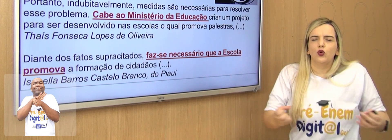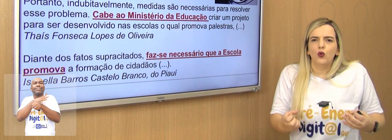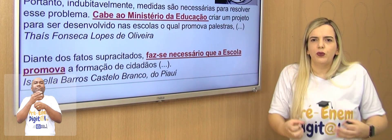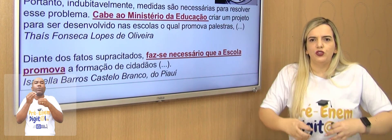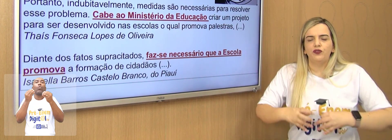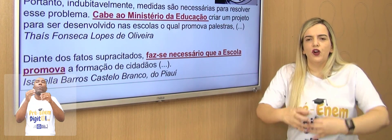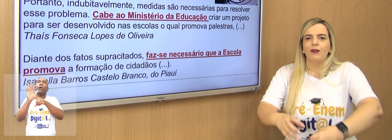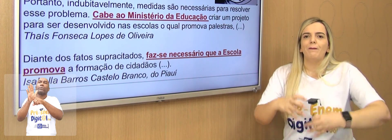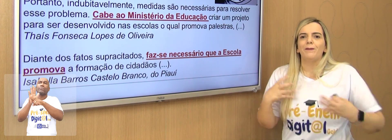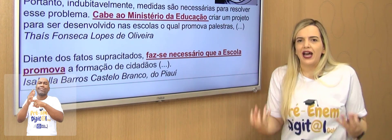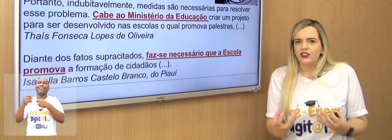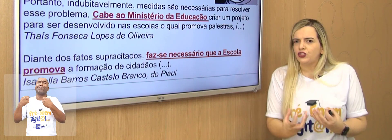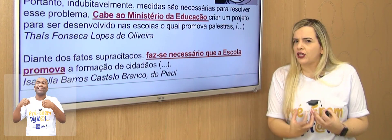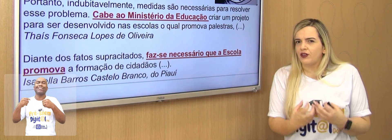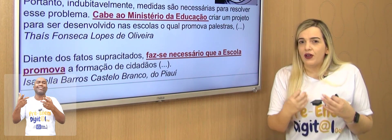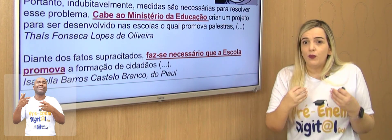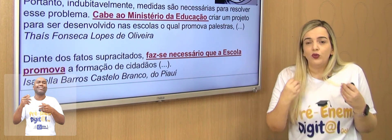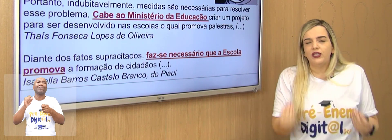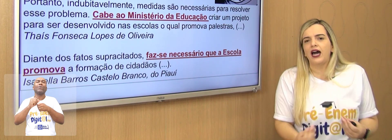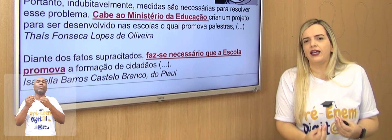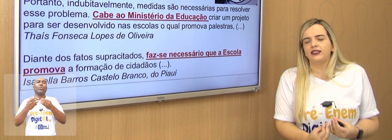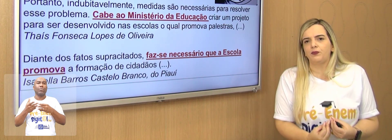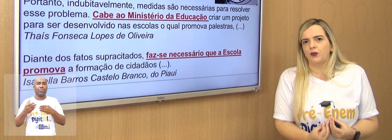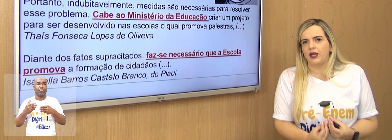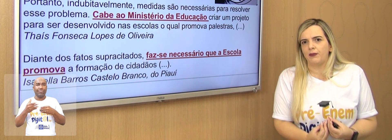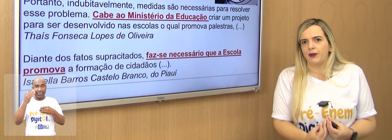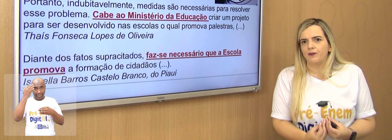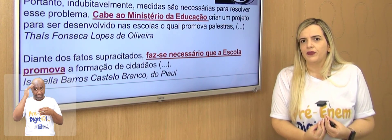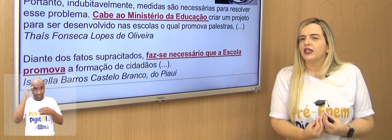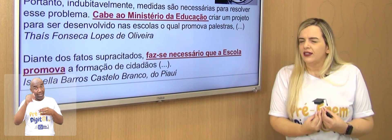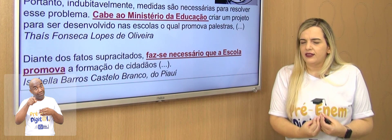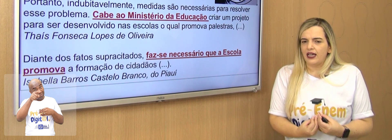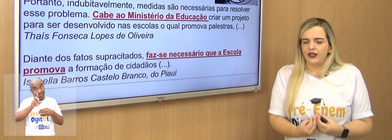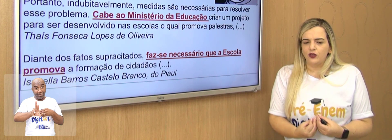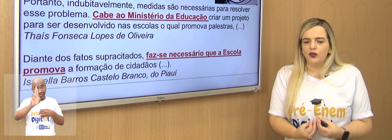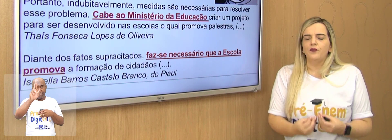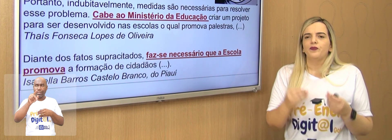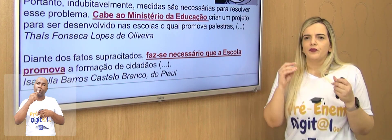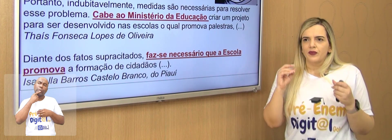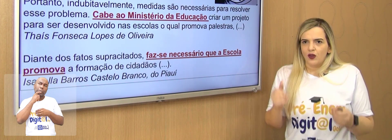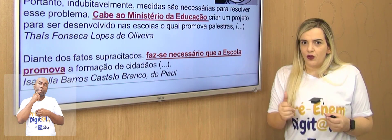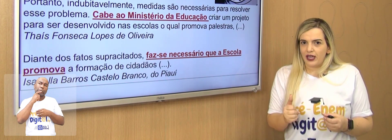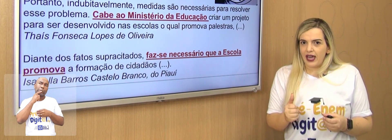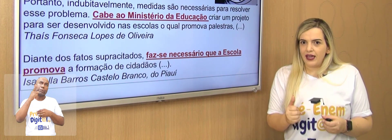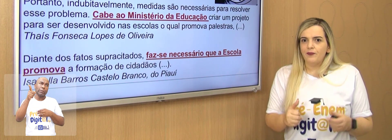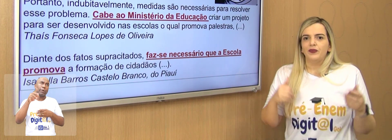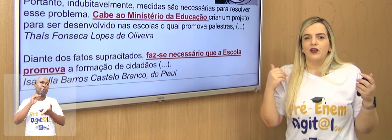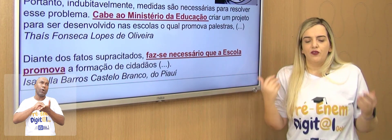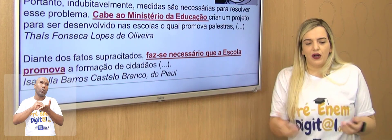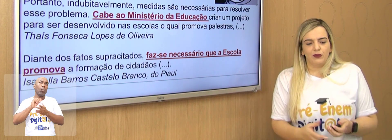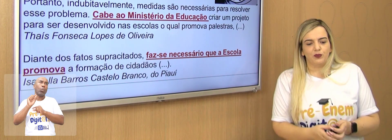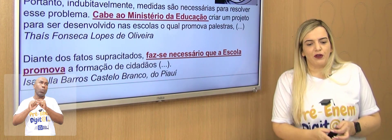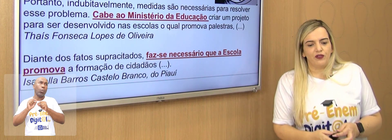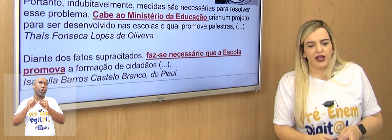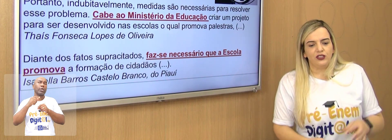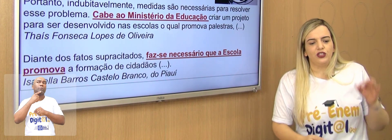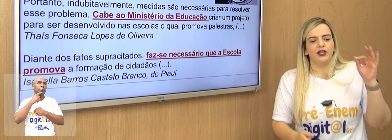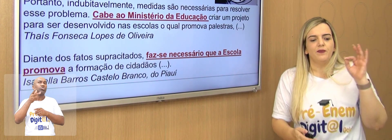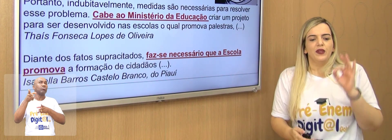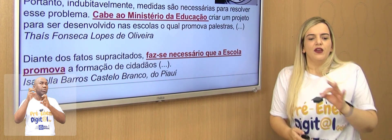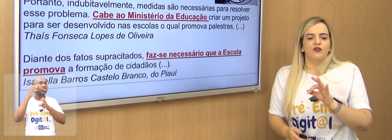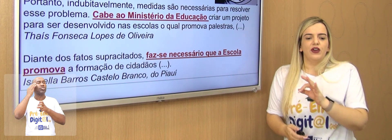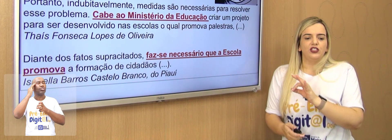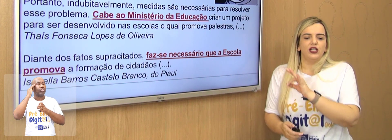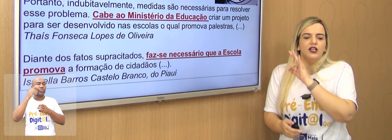esse grupo, de forma prática, que vai mudar esse problema. Certo? Ok? Vamos para